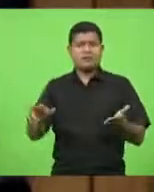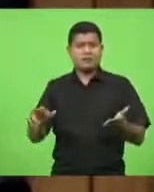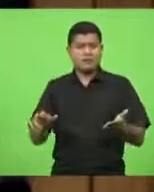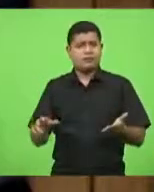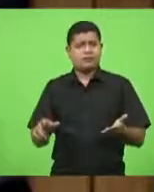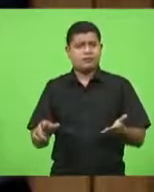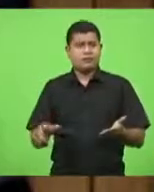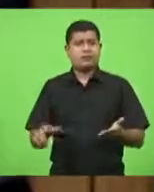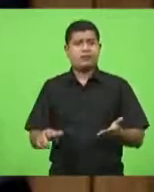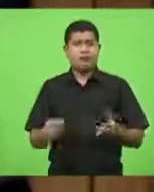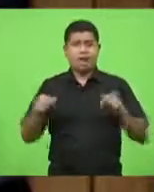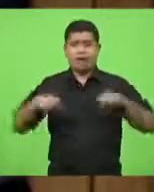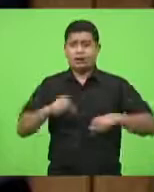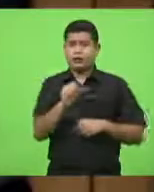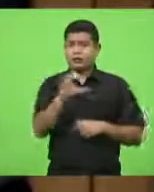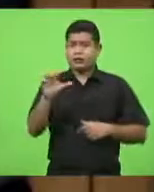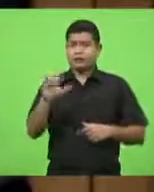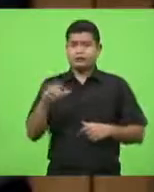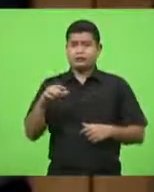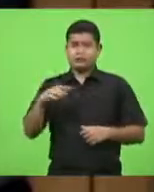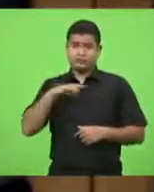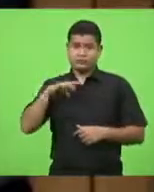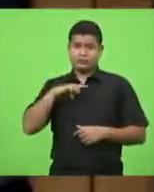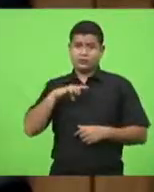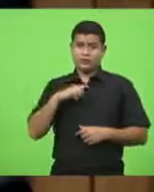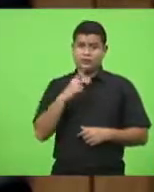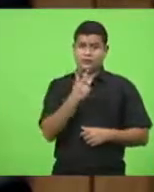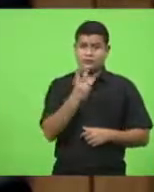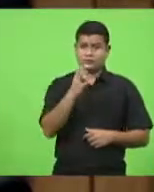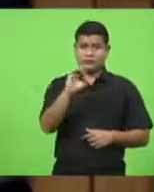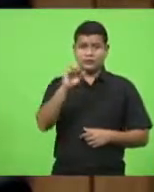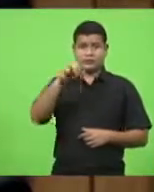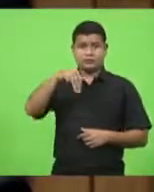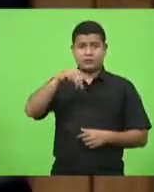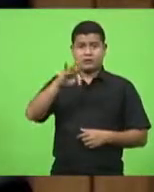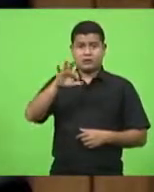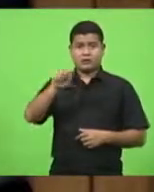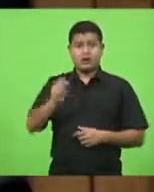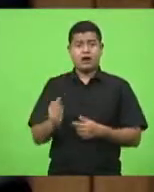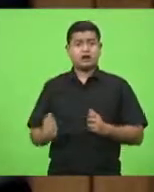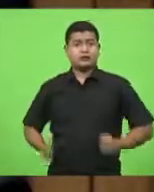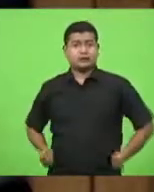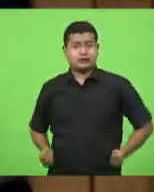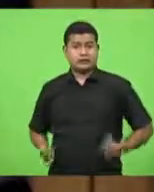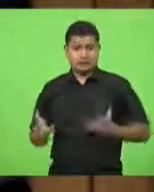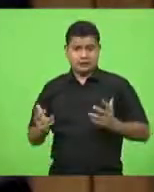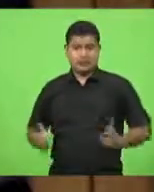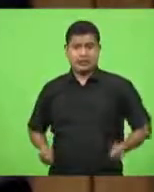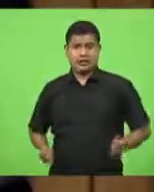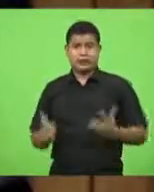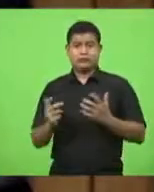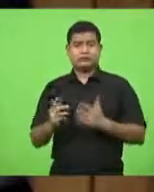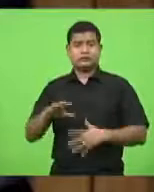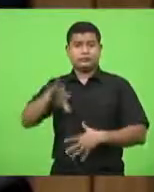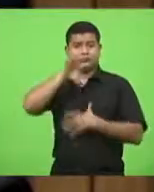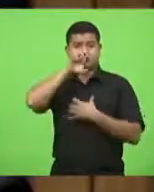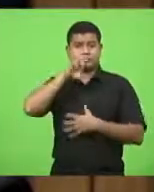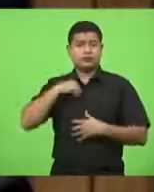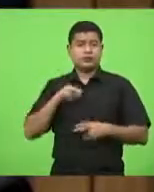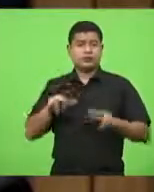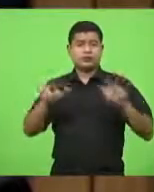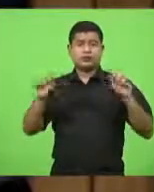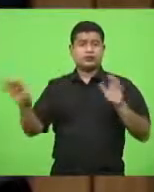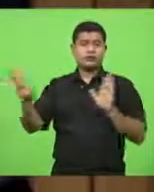Brasil. Em Santa Catarina, nós temos ainda 20 milhões de reais que foram gastos para respirador e não chegou ao